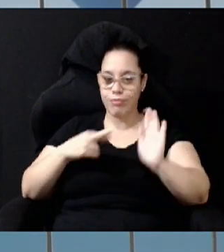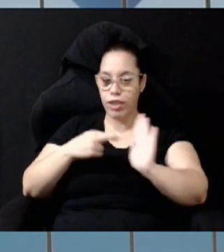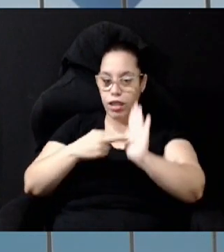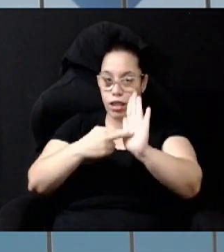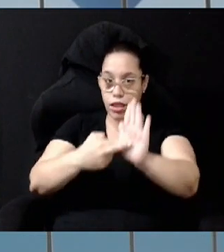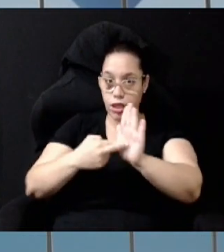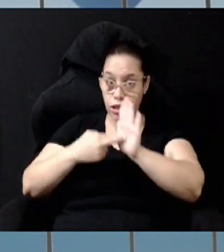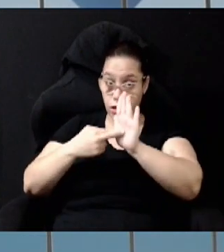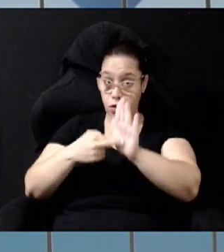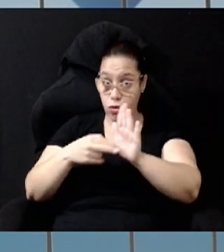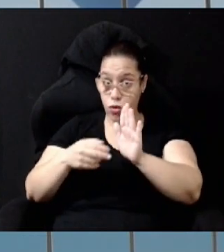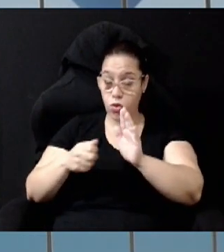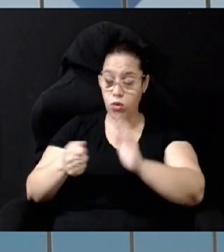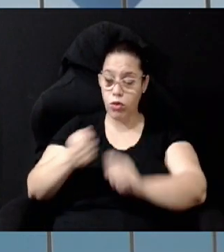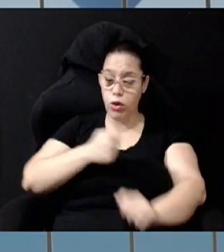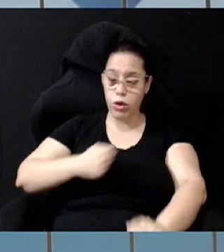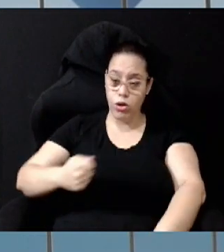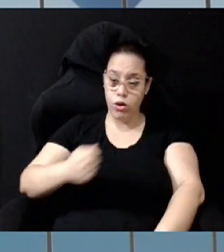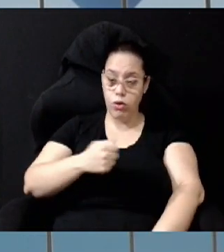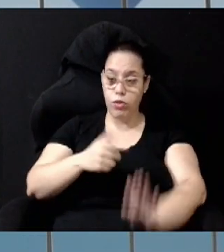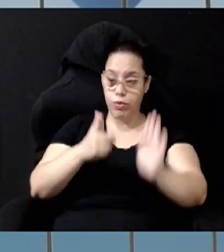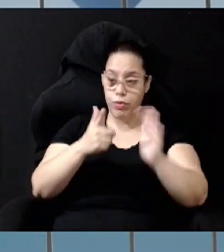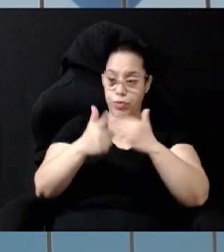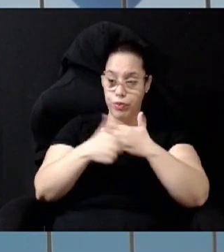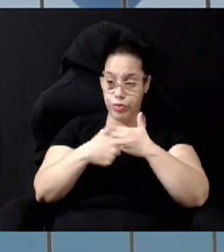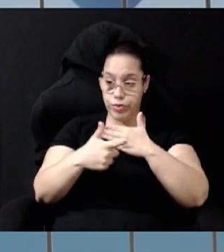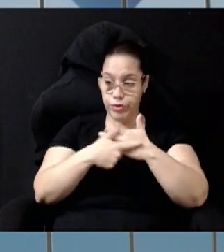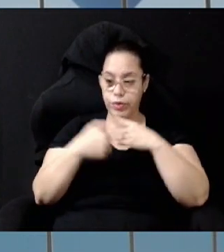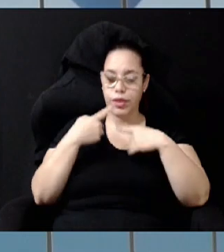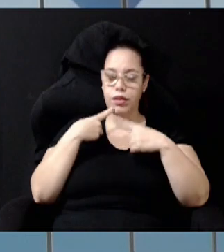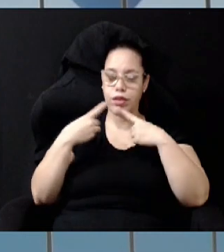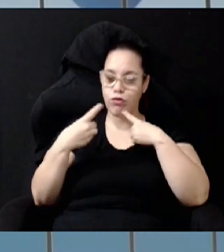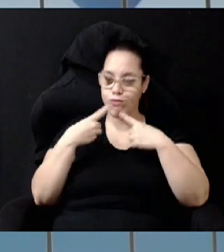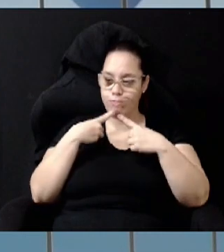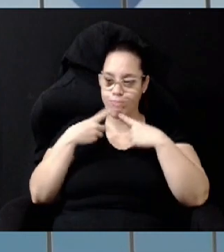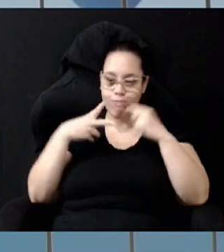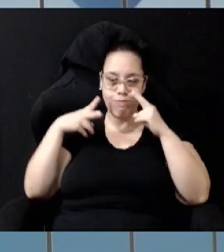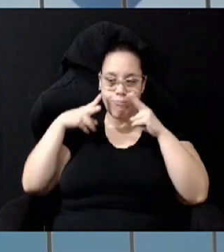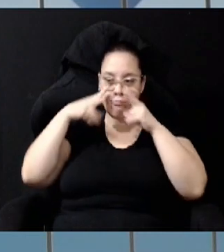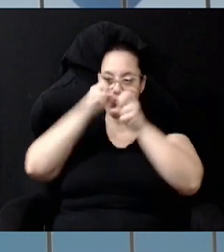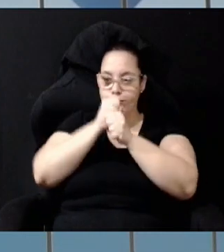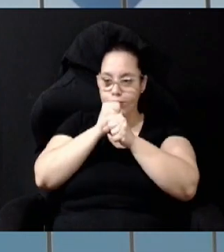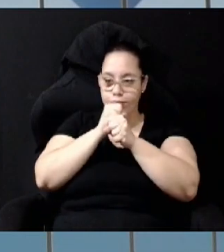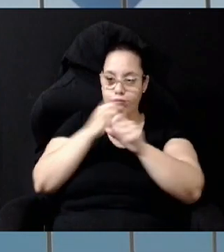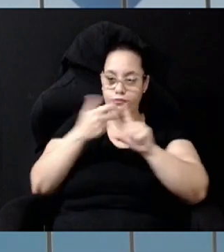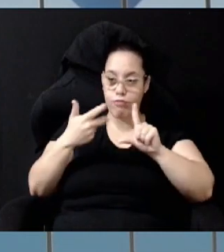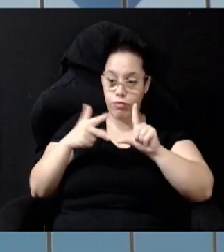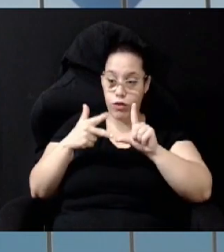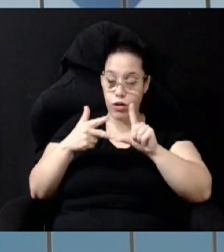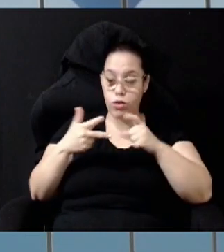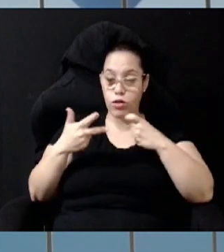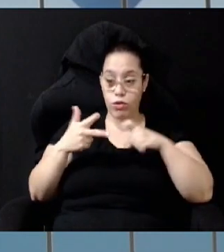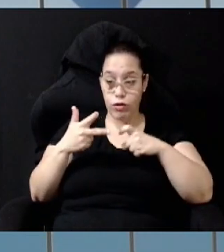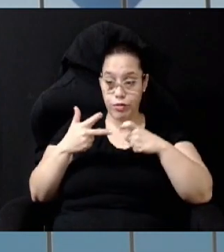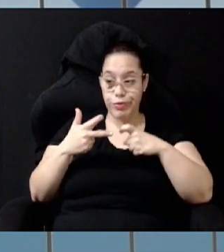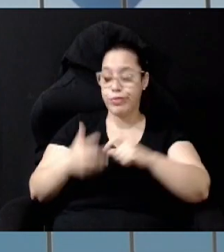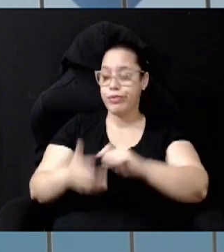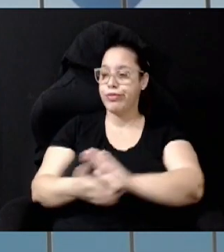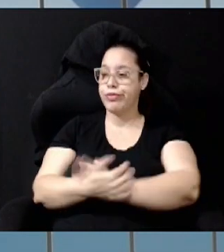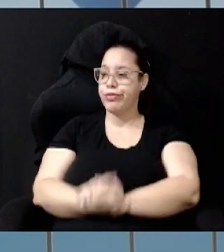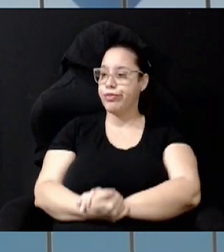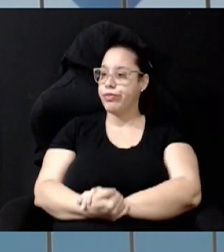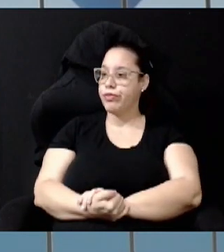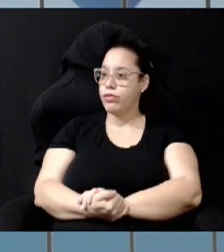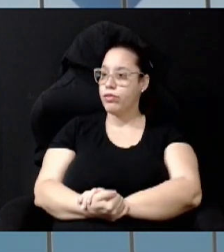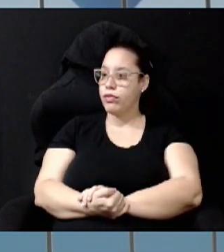associação, então o papel desse diálogo, do fortalecimento da questão do legislativo, do executivo, né, das associações